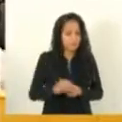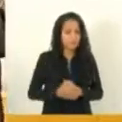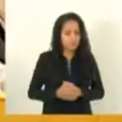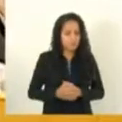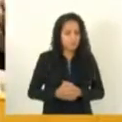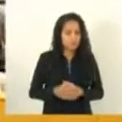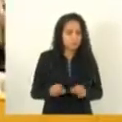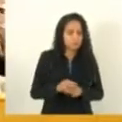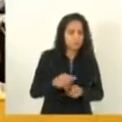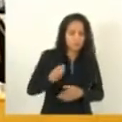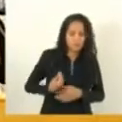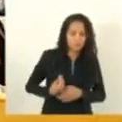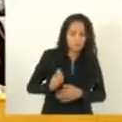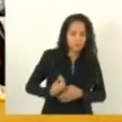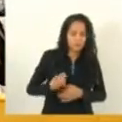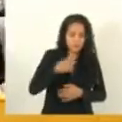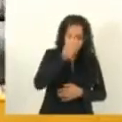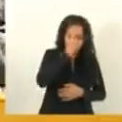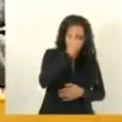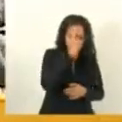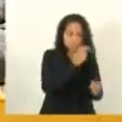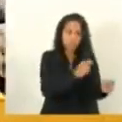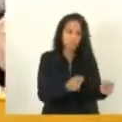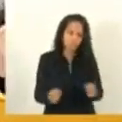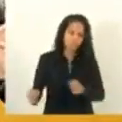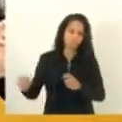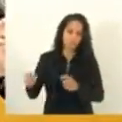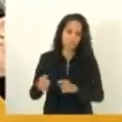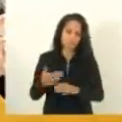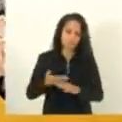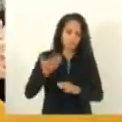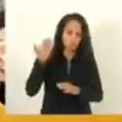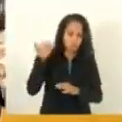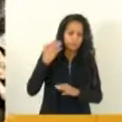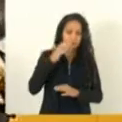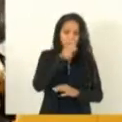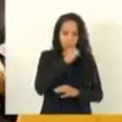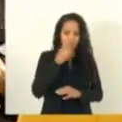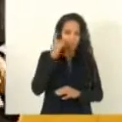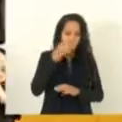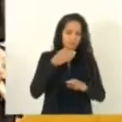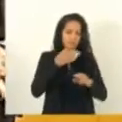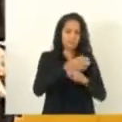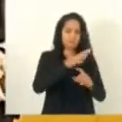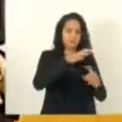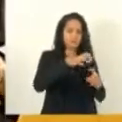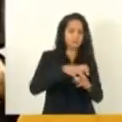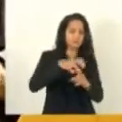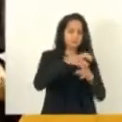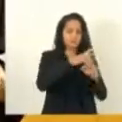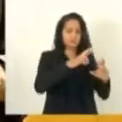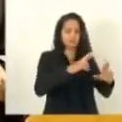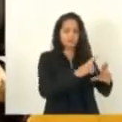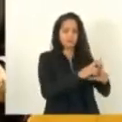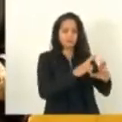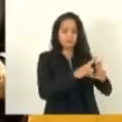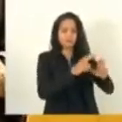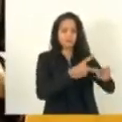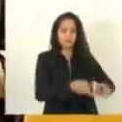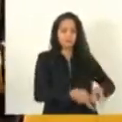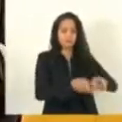na vida cotidiana. Eu estive esse final de semana na feira de reciclagem e pude